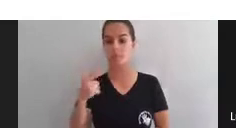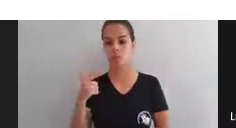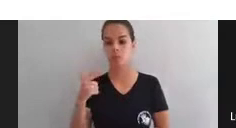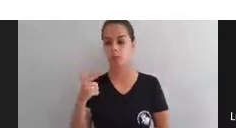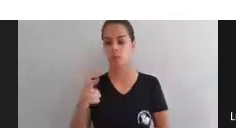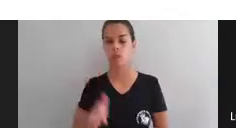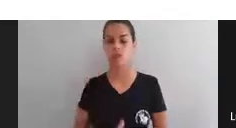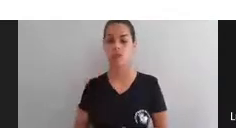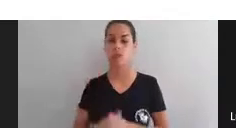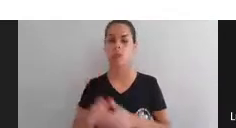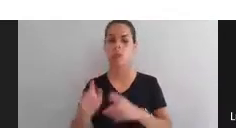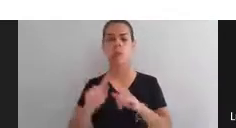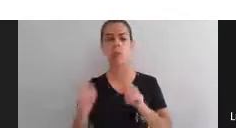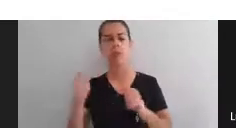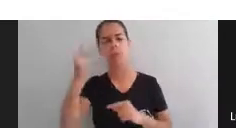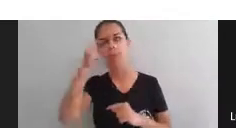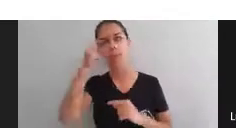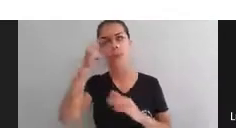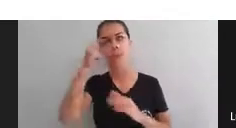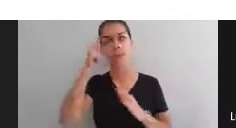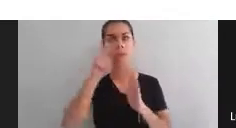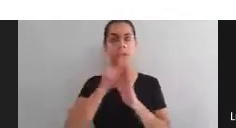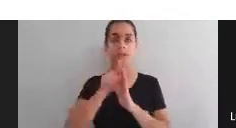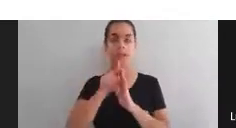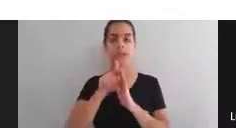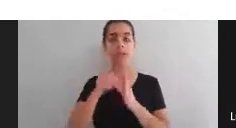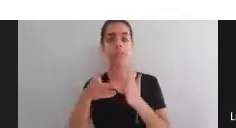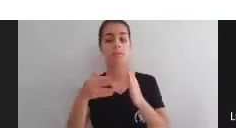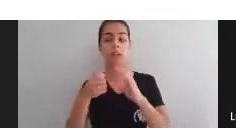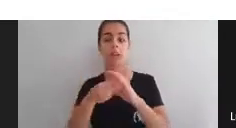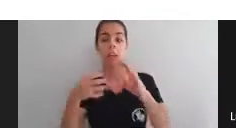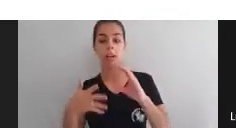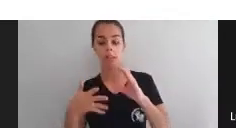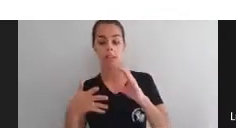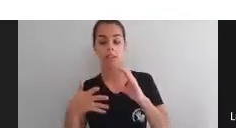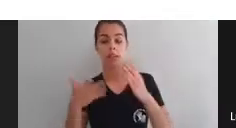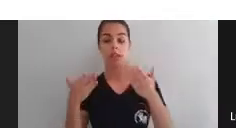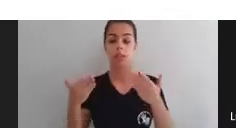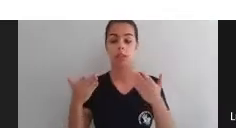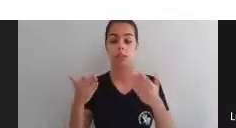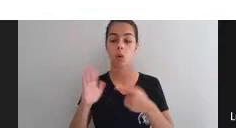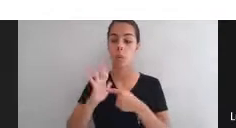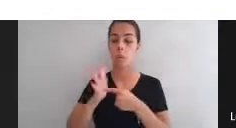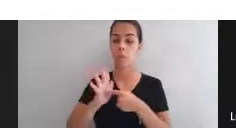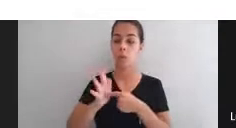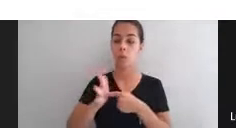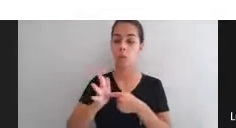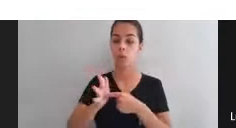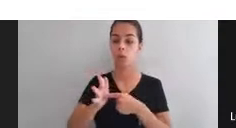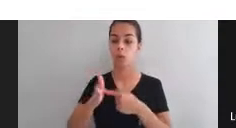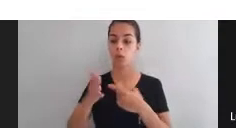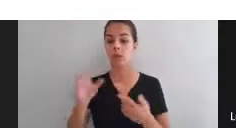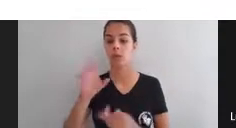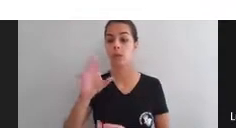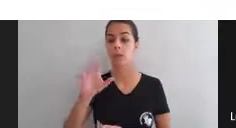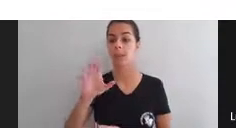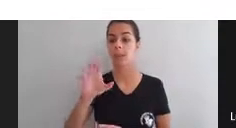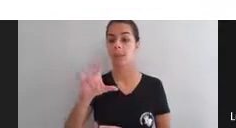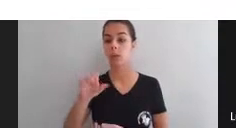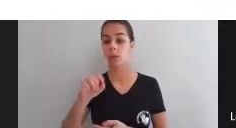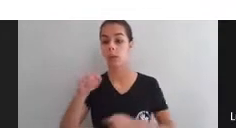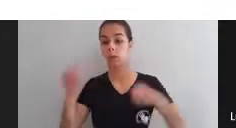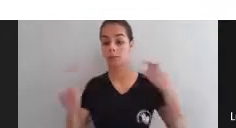Mas a gente se pergunta, quais seriam as características que o motor, né, um ciclo, tem que